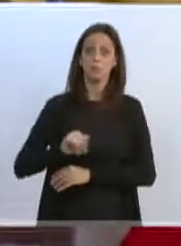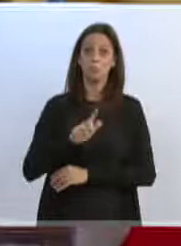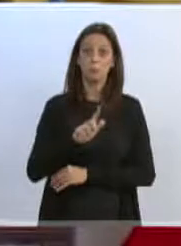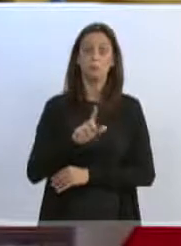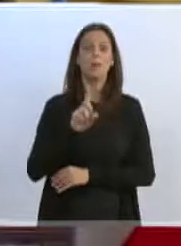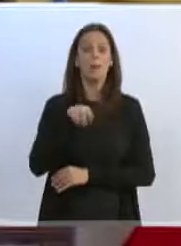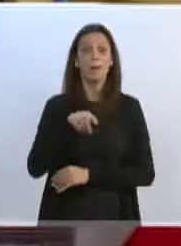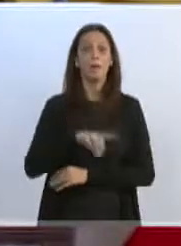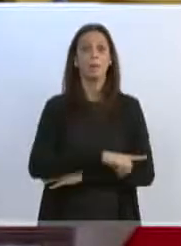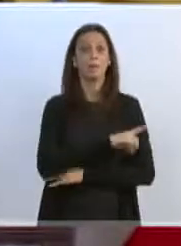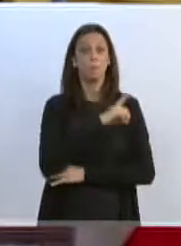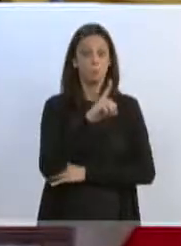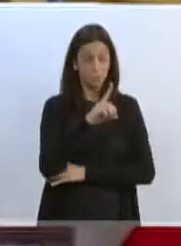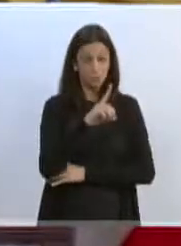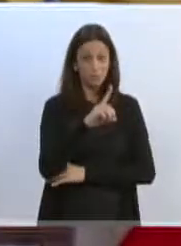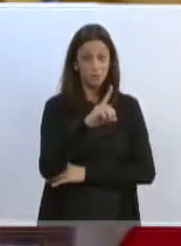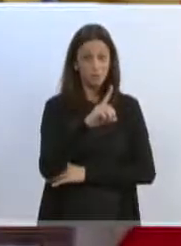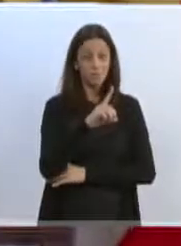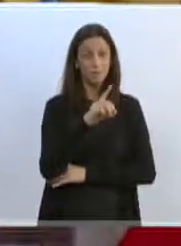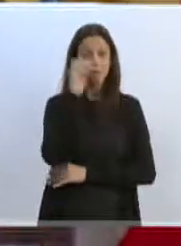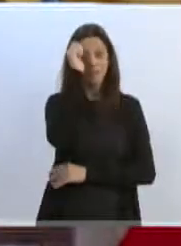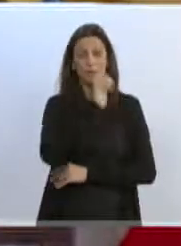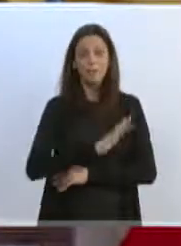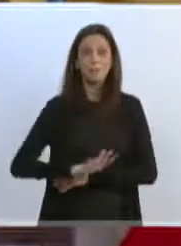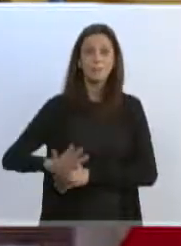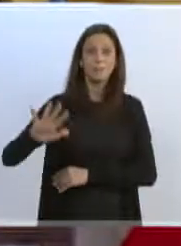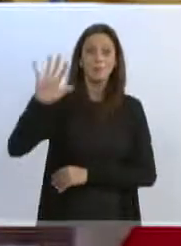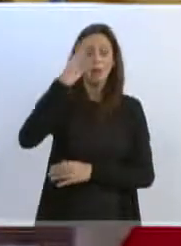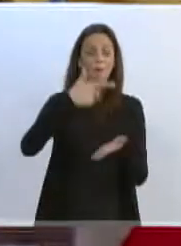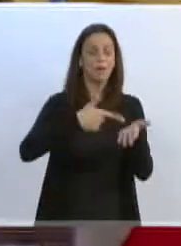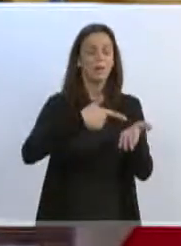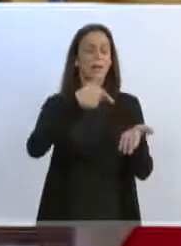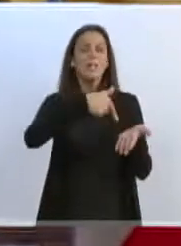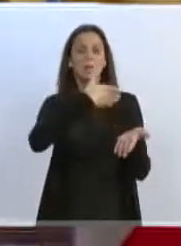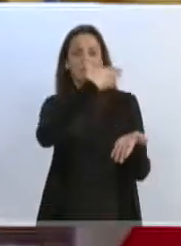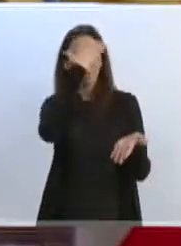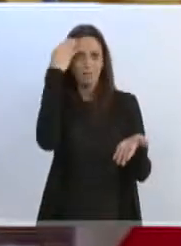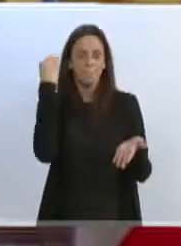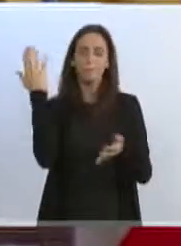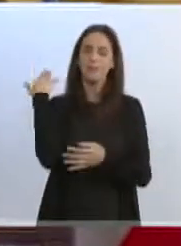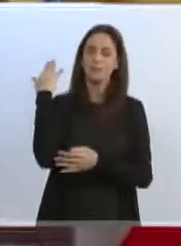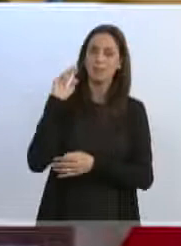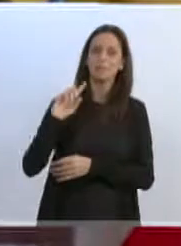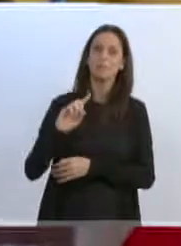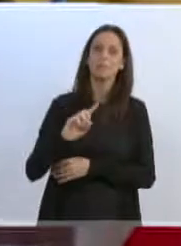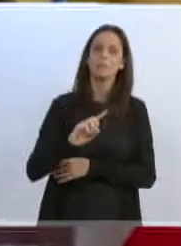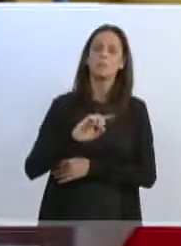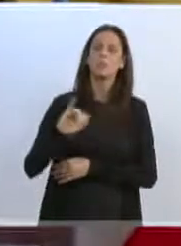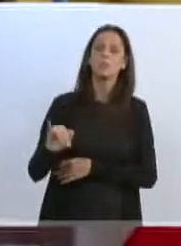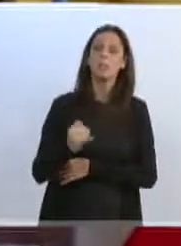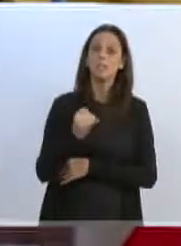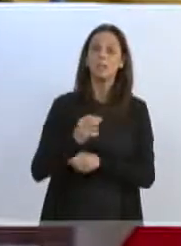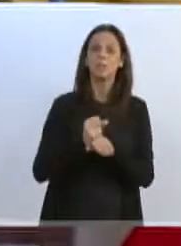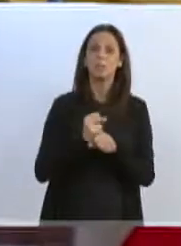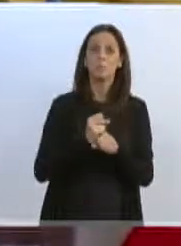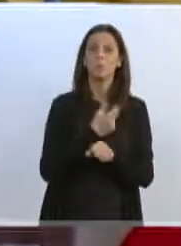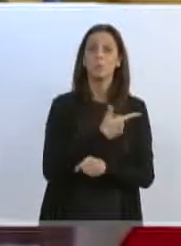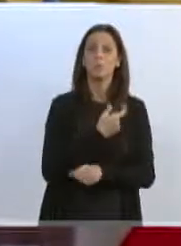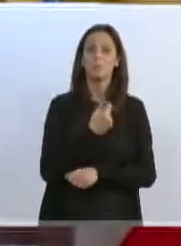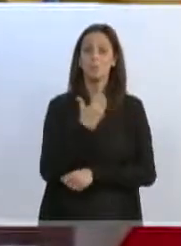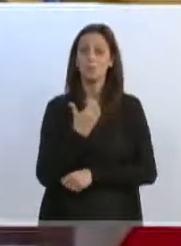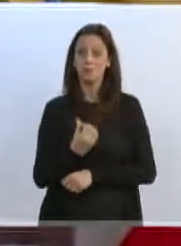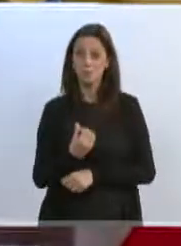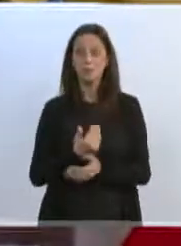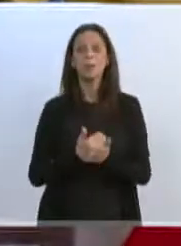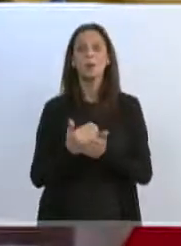nacional dois que são um livro foi realizado pela primeira vez em 25 de janeiro de 2016 a ação